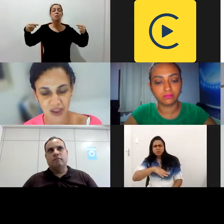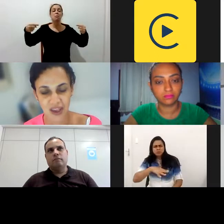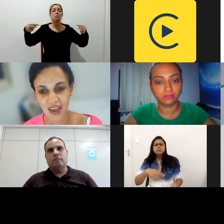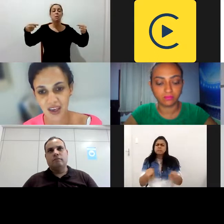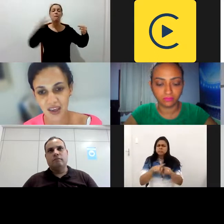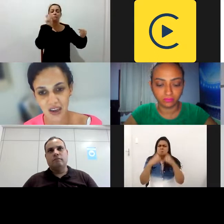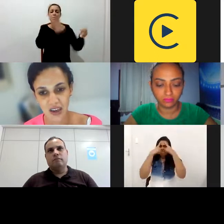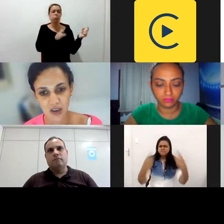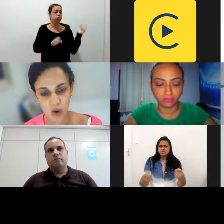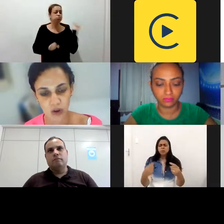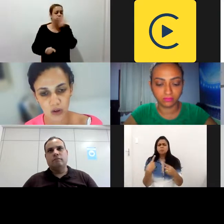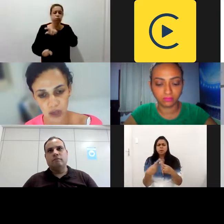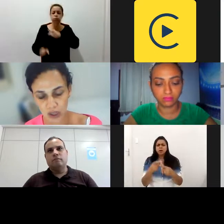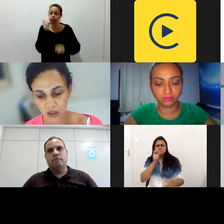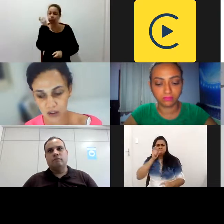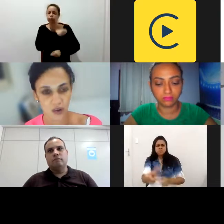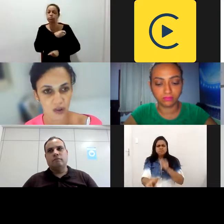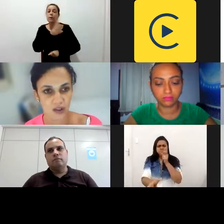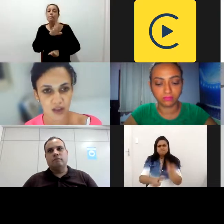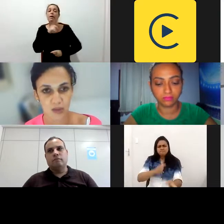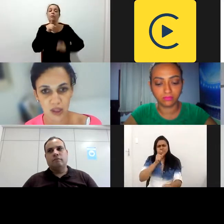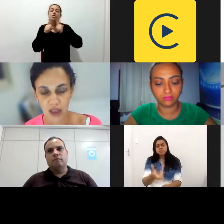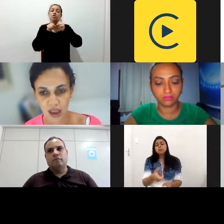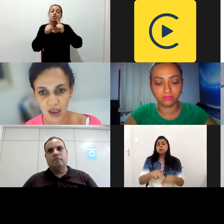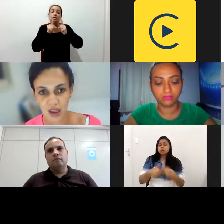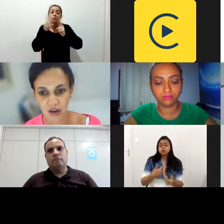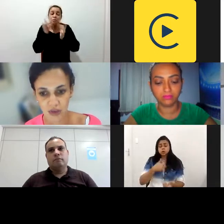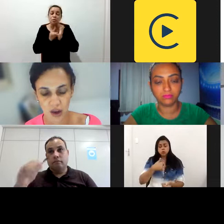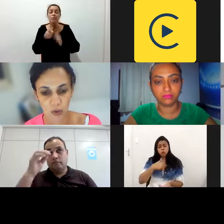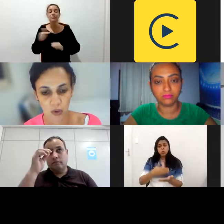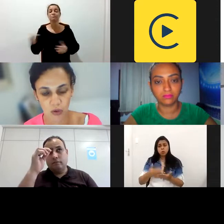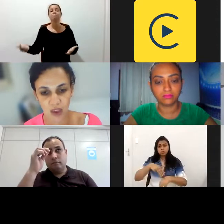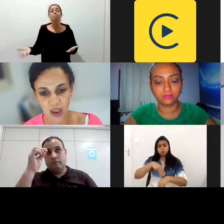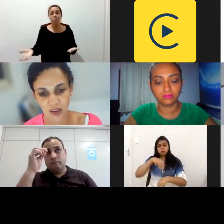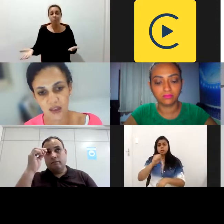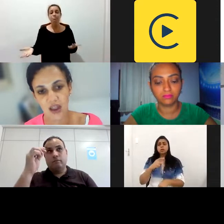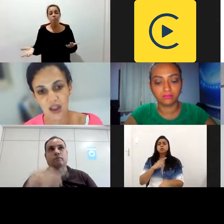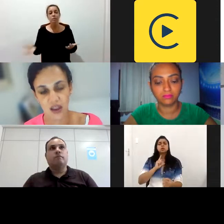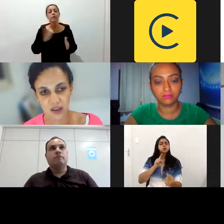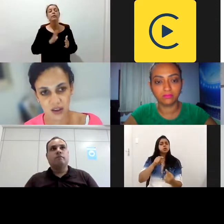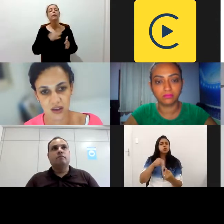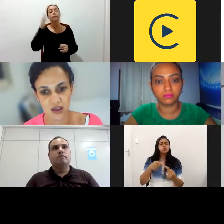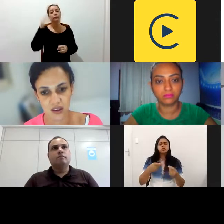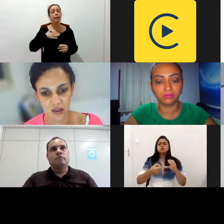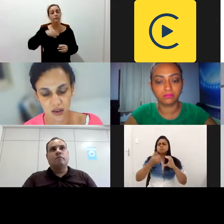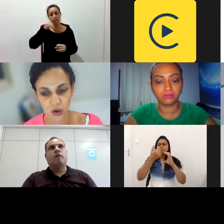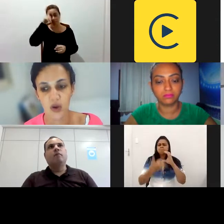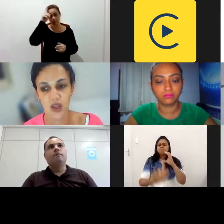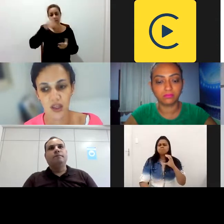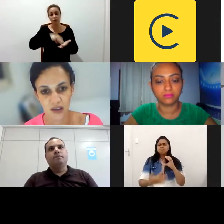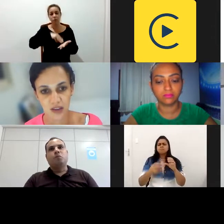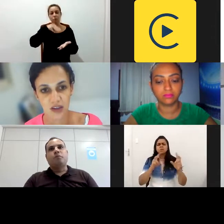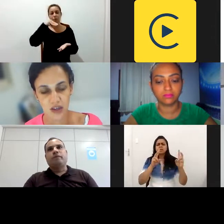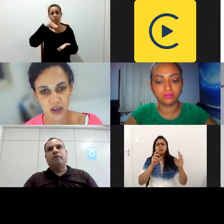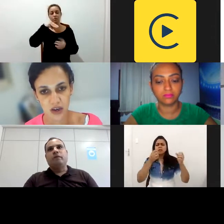né? E aí, quando eu iniciei no mestrado, a minha ideia era falar um pouco dessa ideia, dessa questão